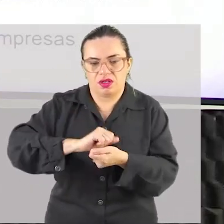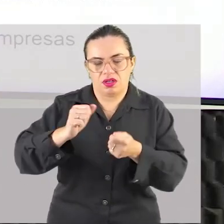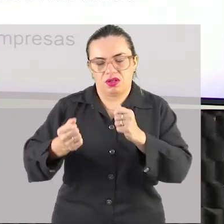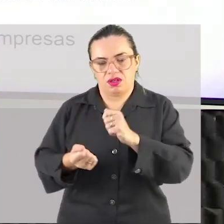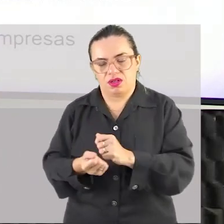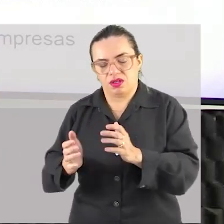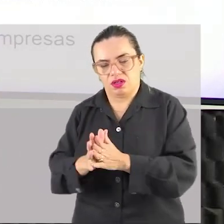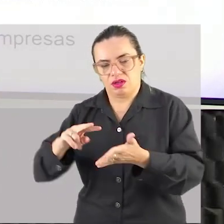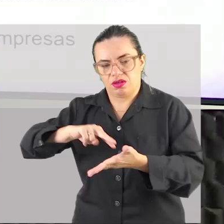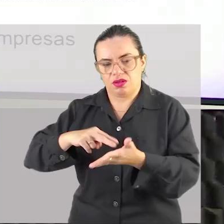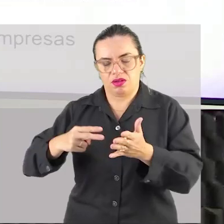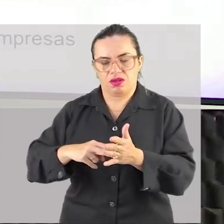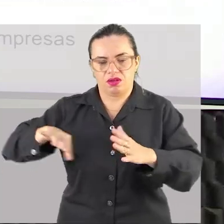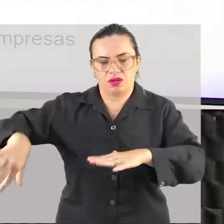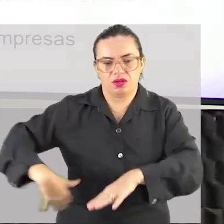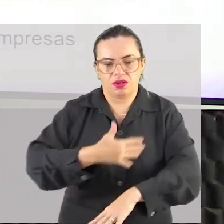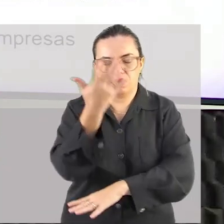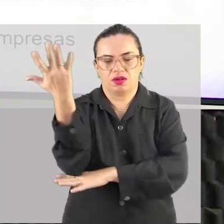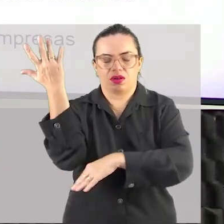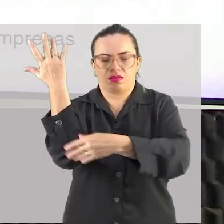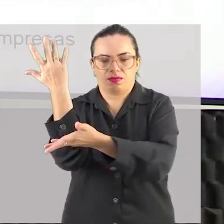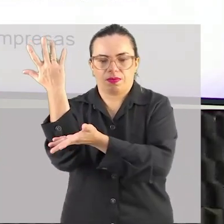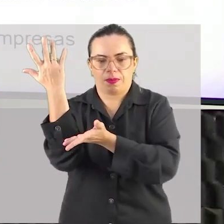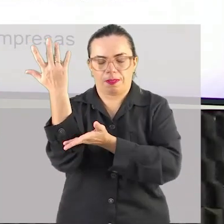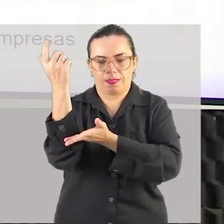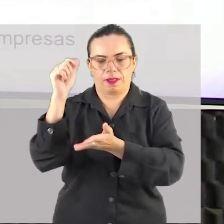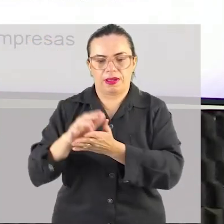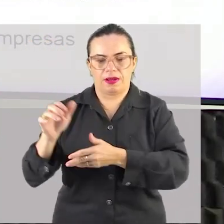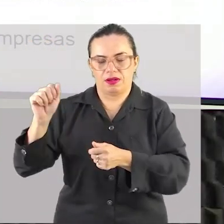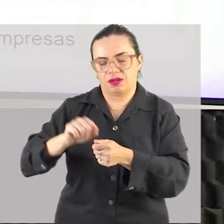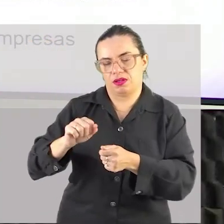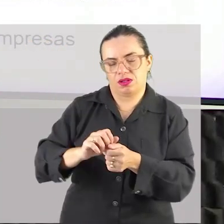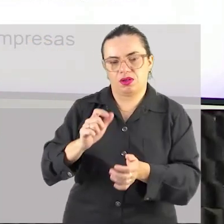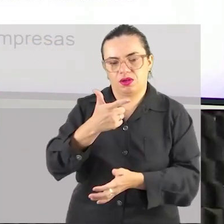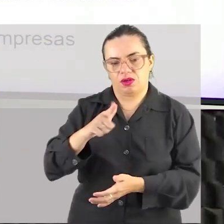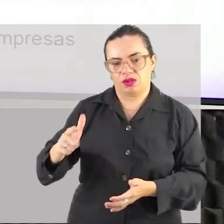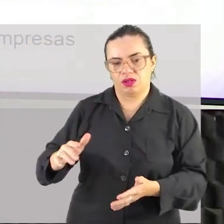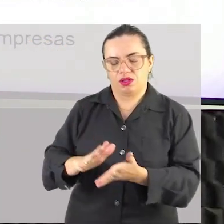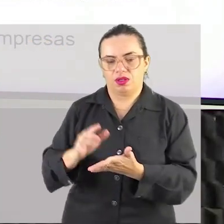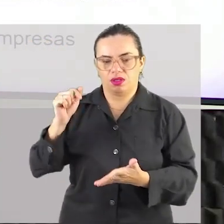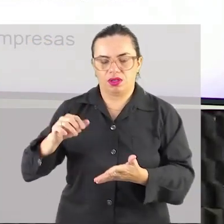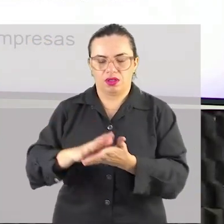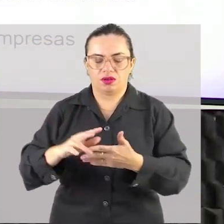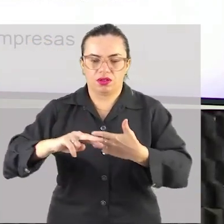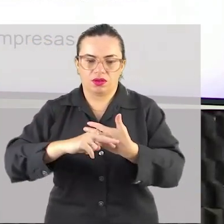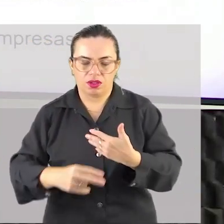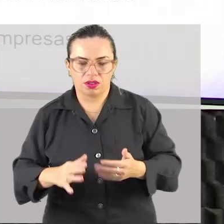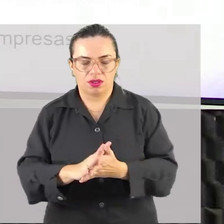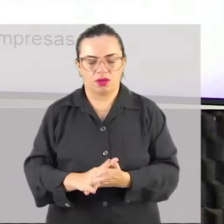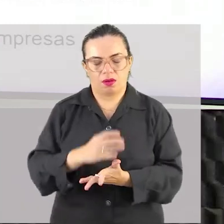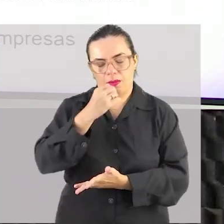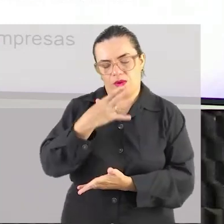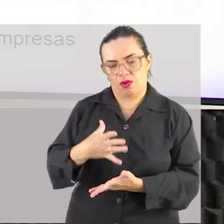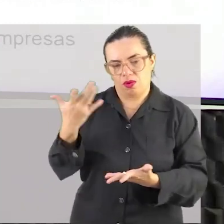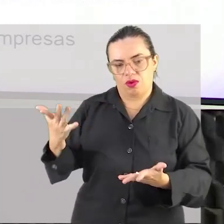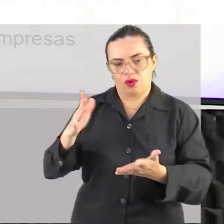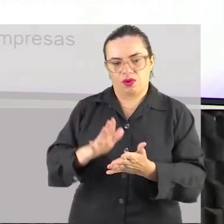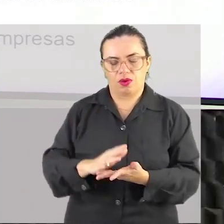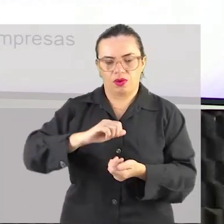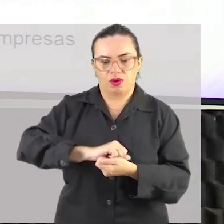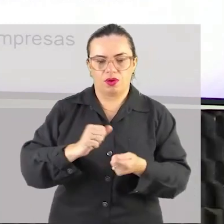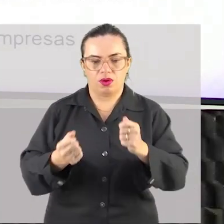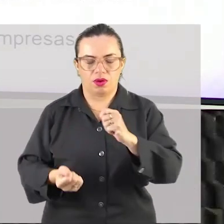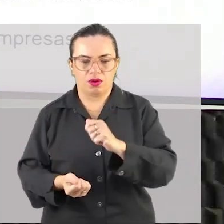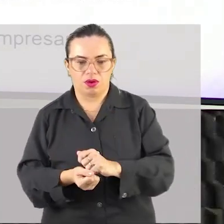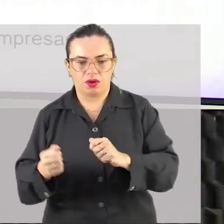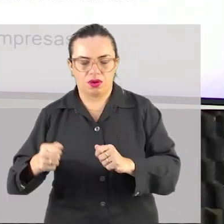então significa que o desmatamento que eu proporcionei não vai gerar os resultados adequados, eficientes e, portanto,